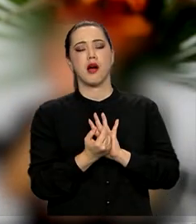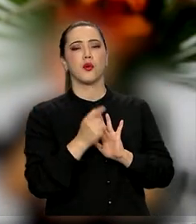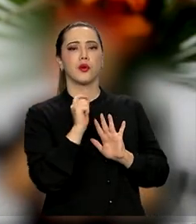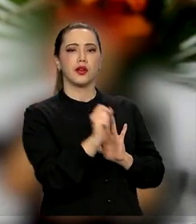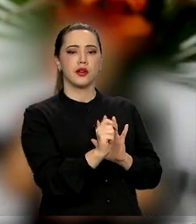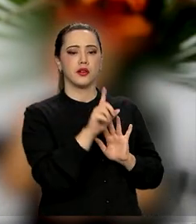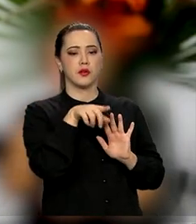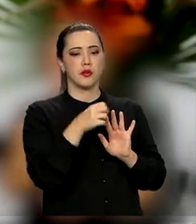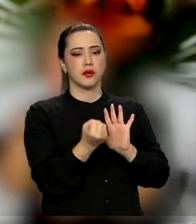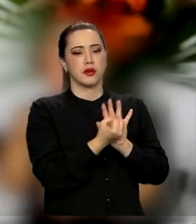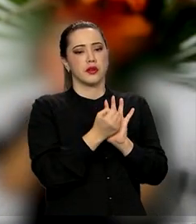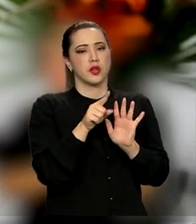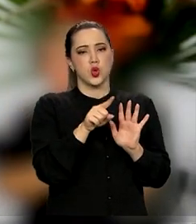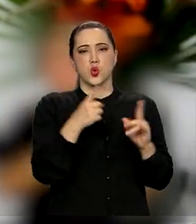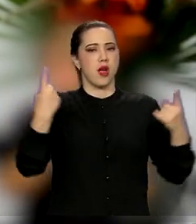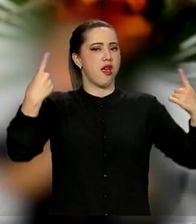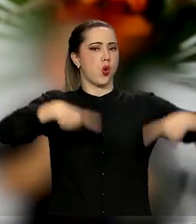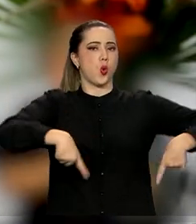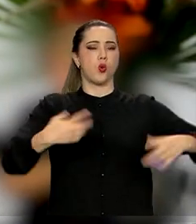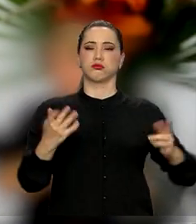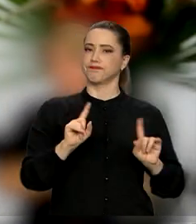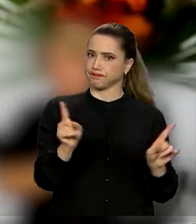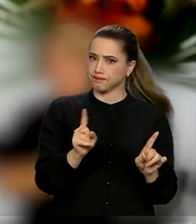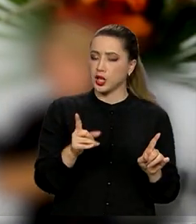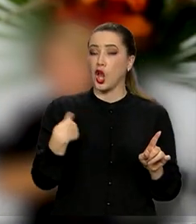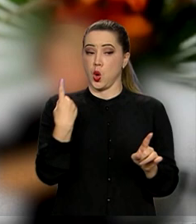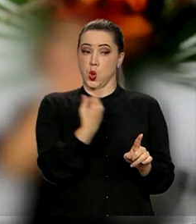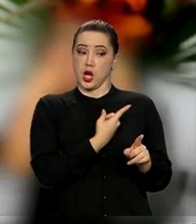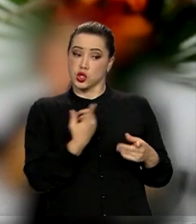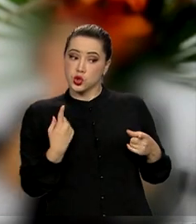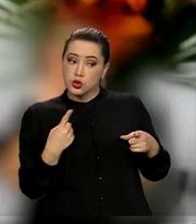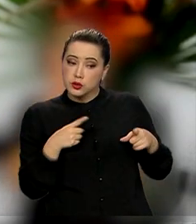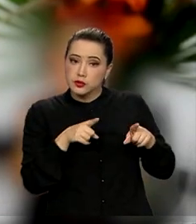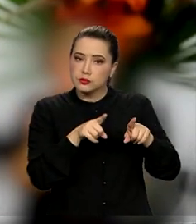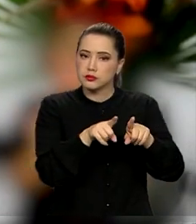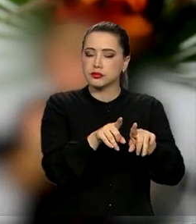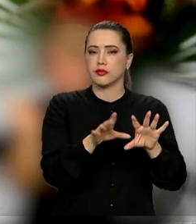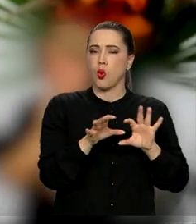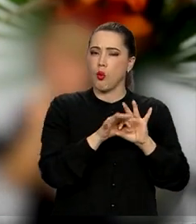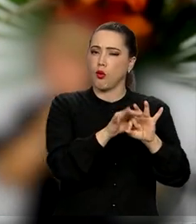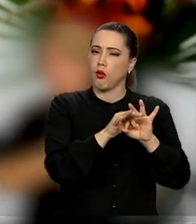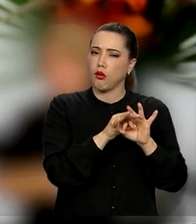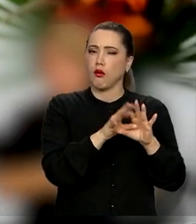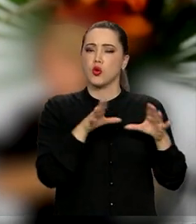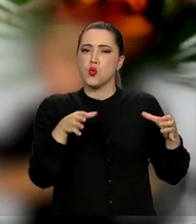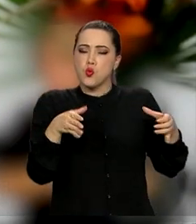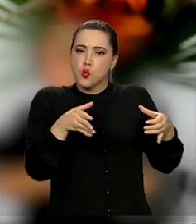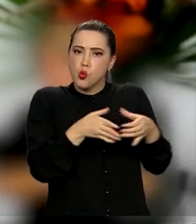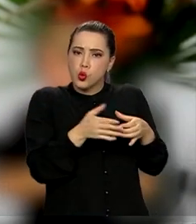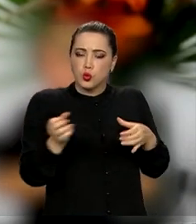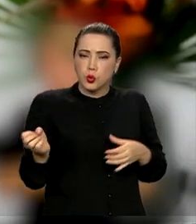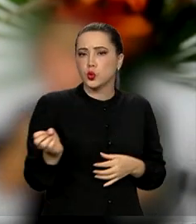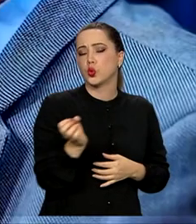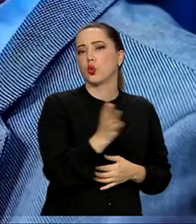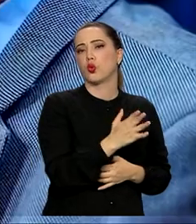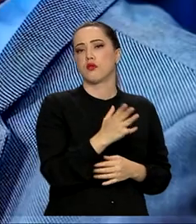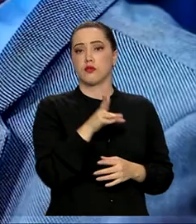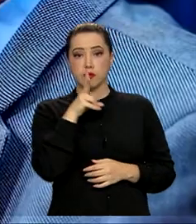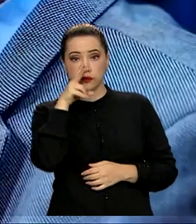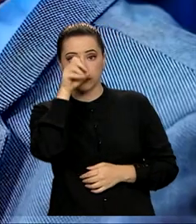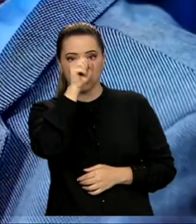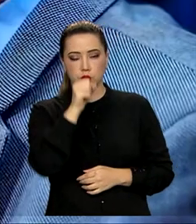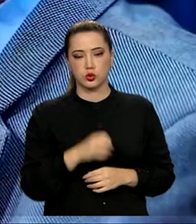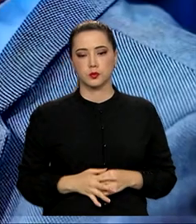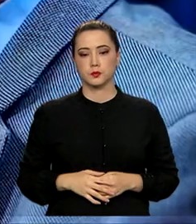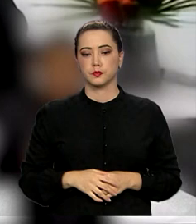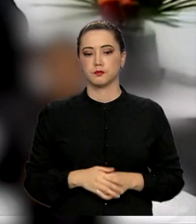é a simbologia da rivalidade, mas é a simbologia de criar um organismo novo, forte. O Conversa